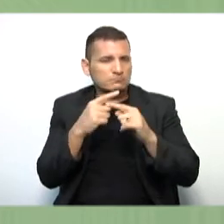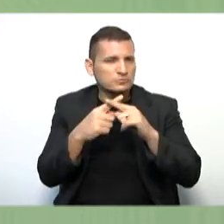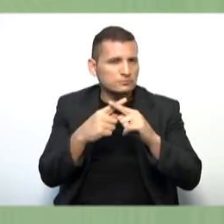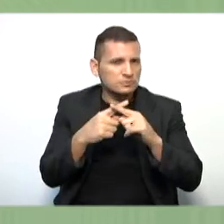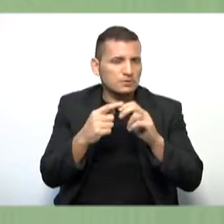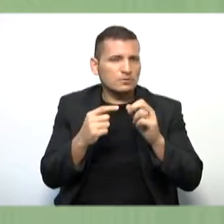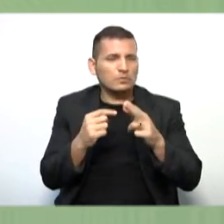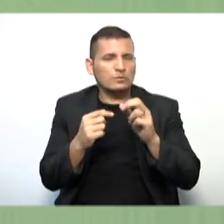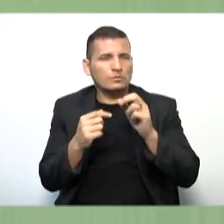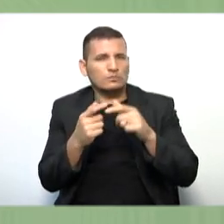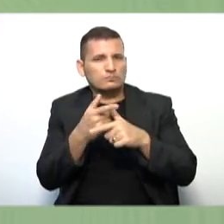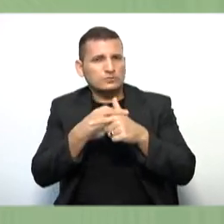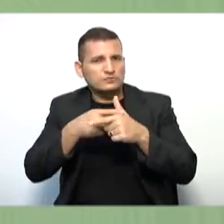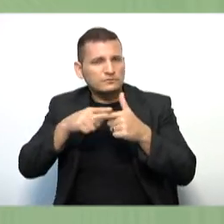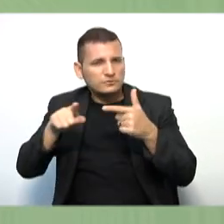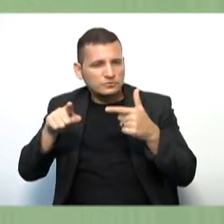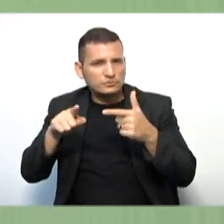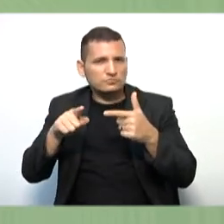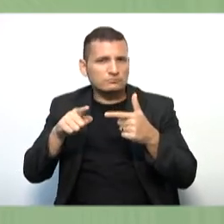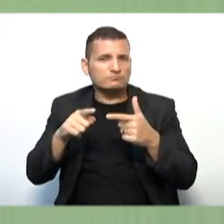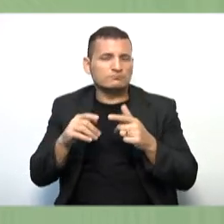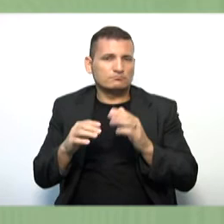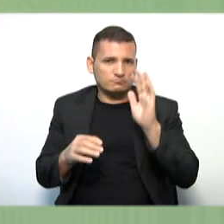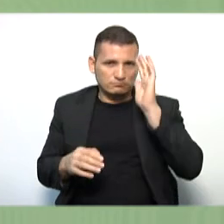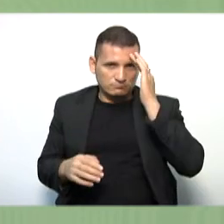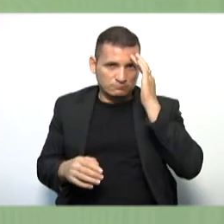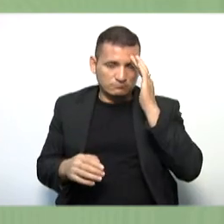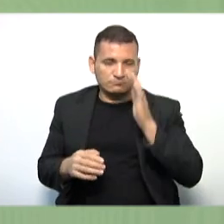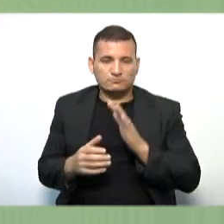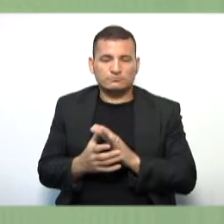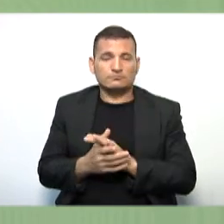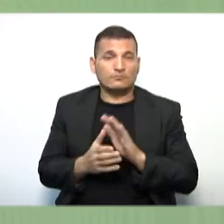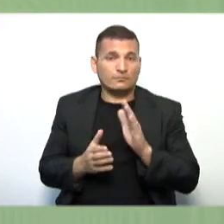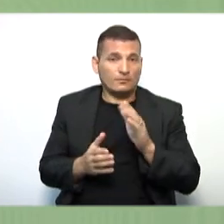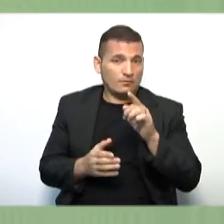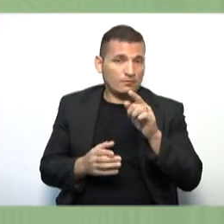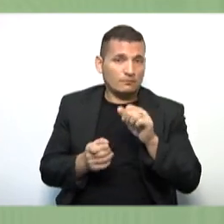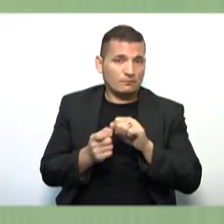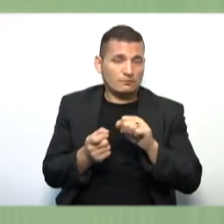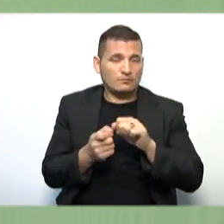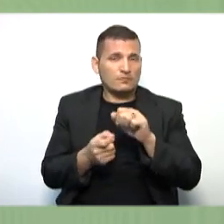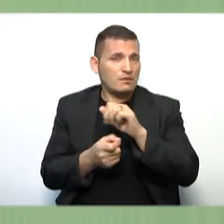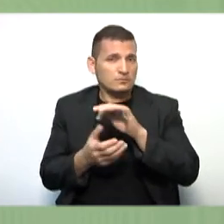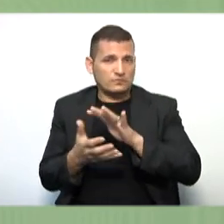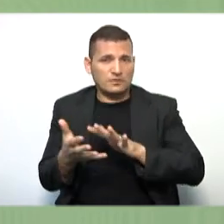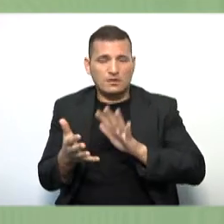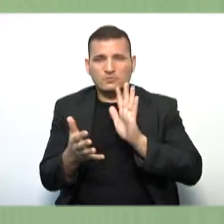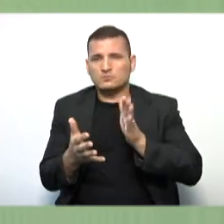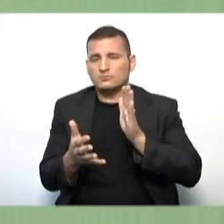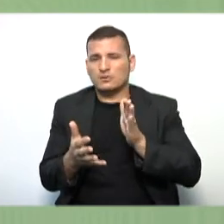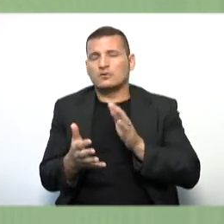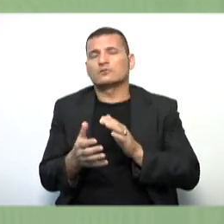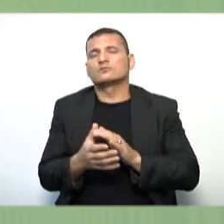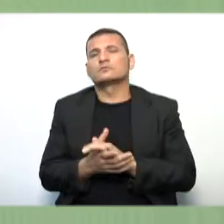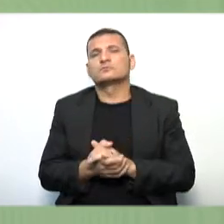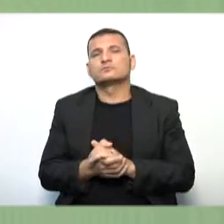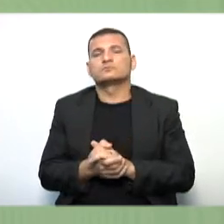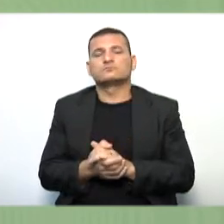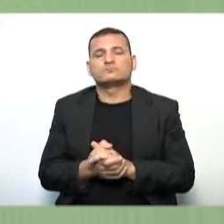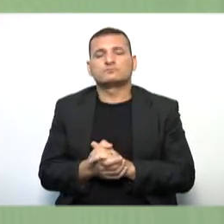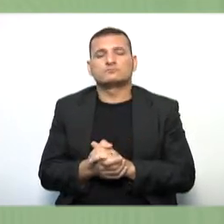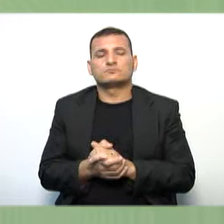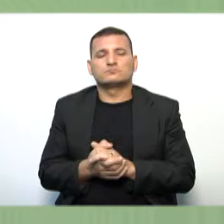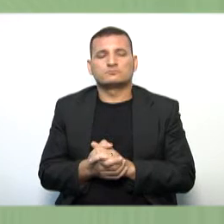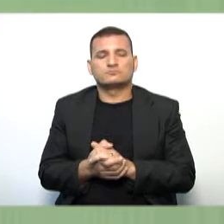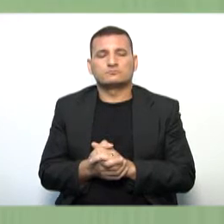vou dividir, né, professor? Inclusive, a gente fez uma atividade de sala, né, para representando essa ordem. Isso, né? Exato, muito bem.